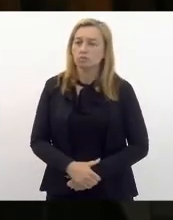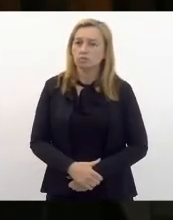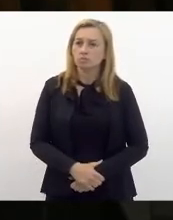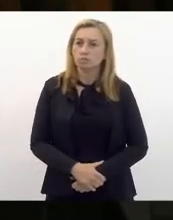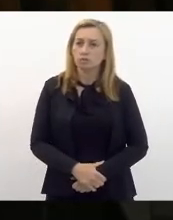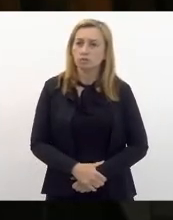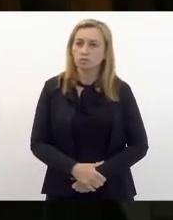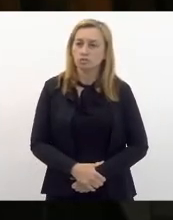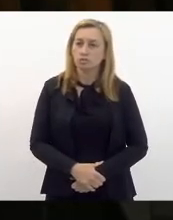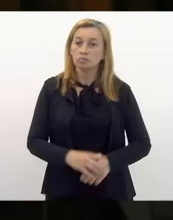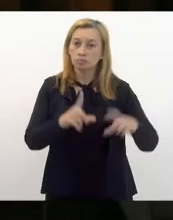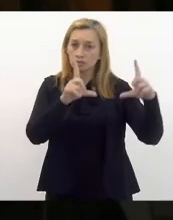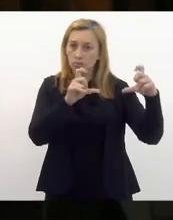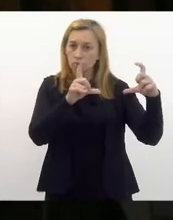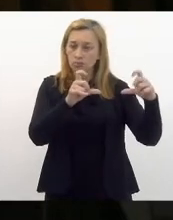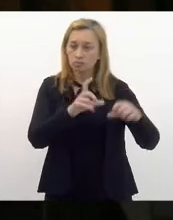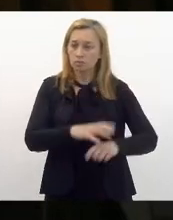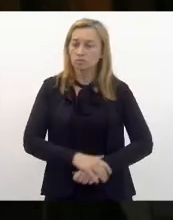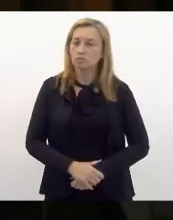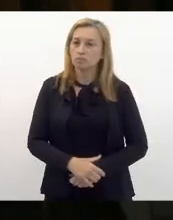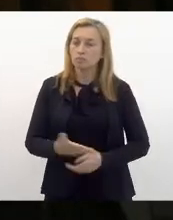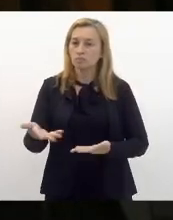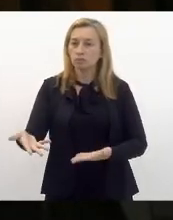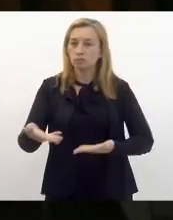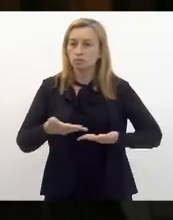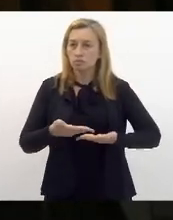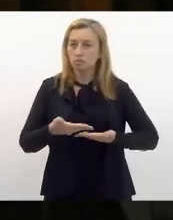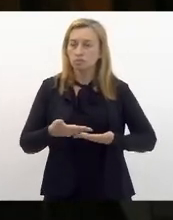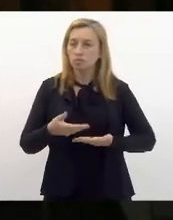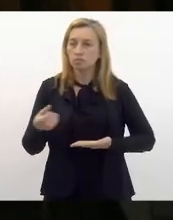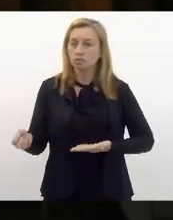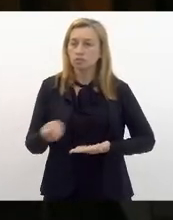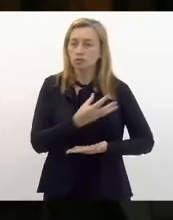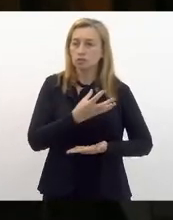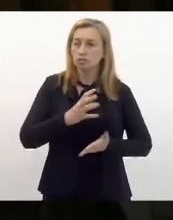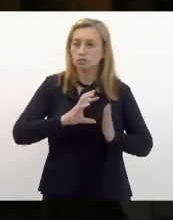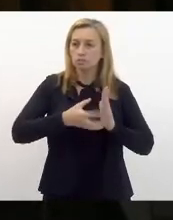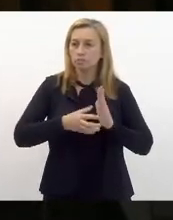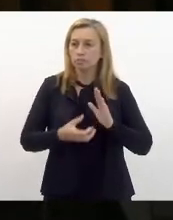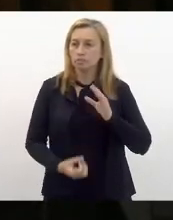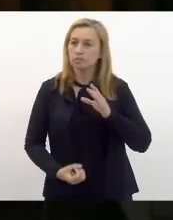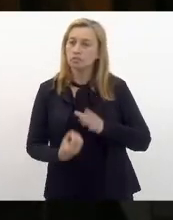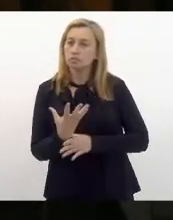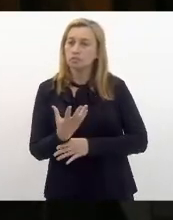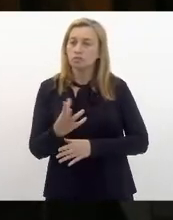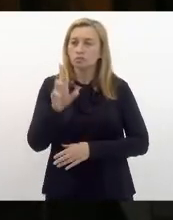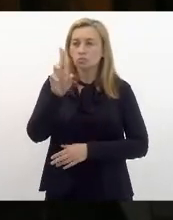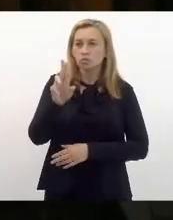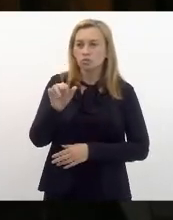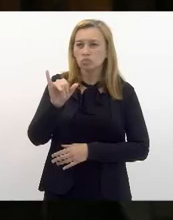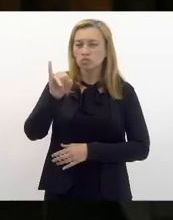uma foto recebendo Novo partido criado União